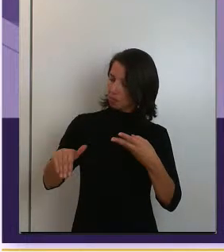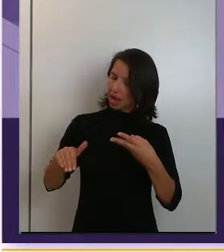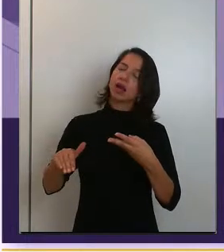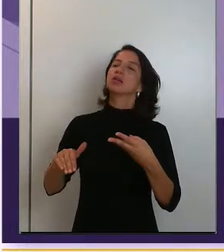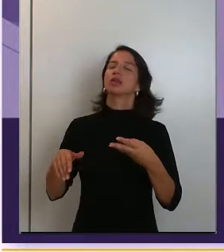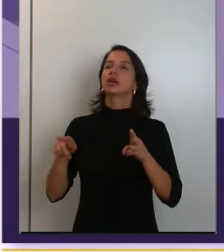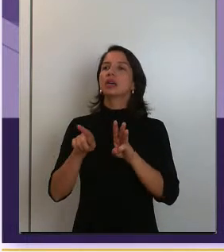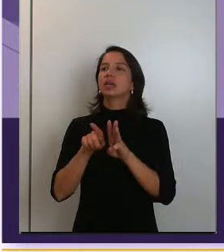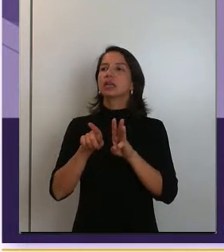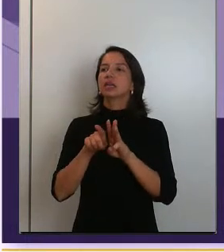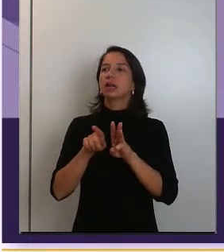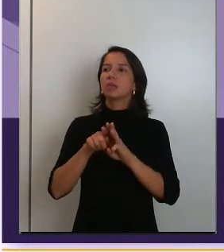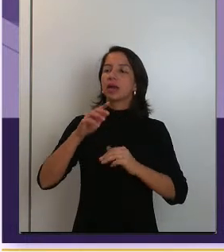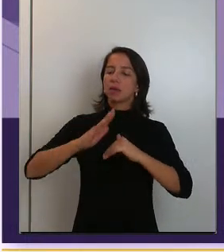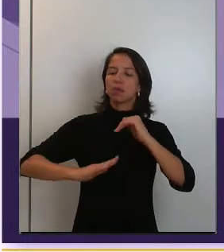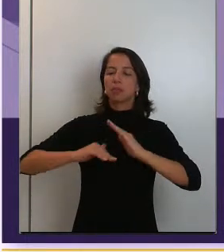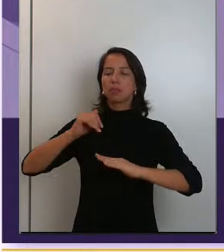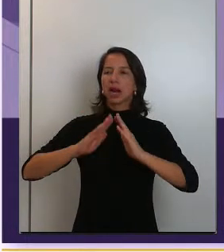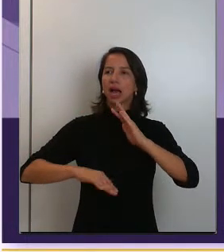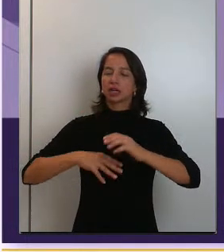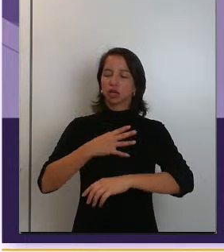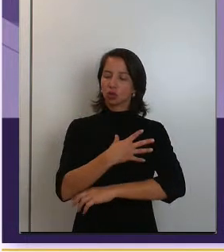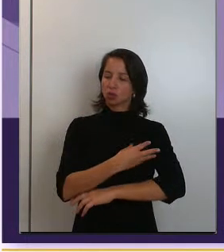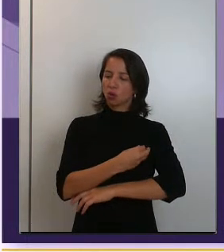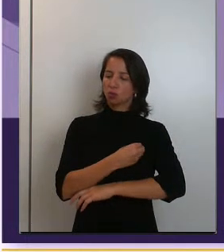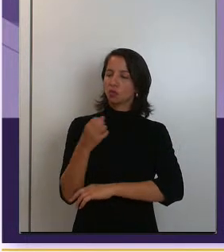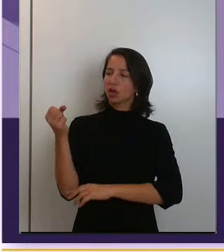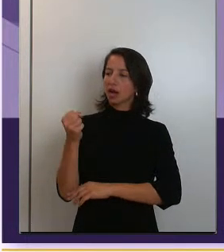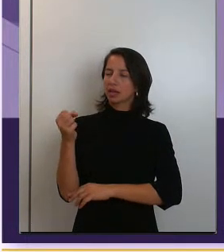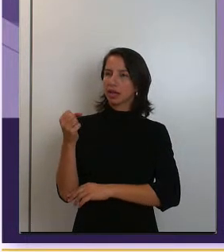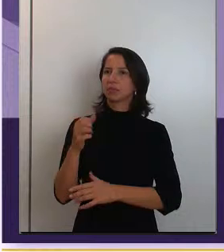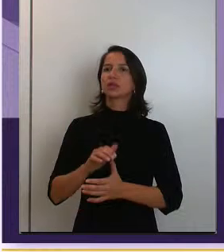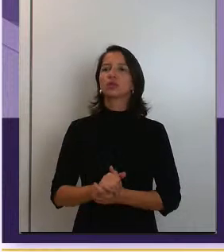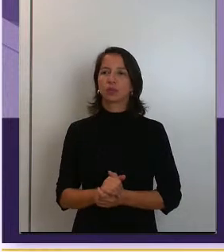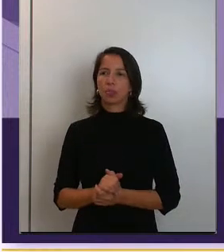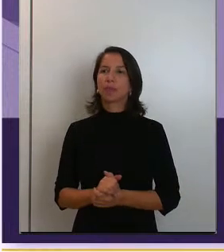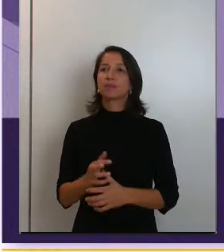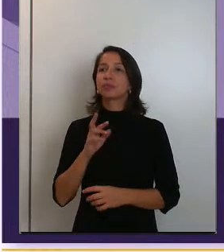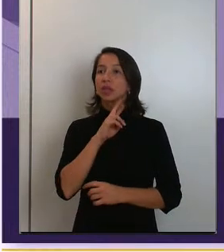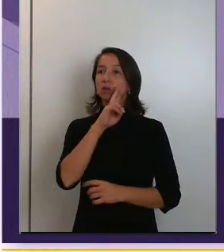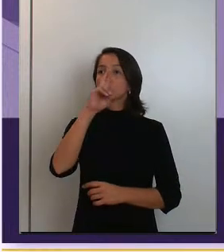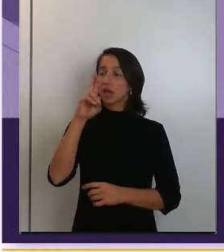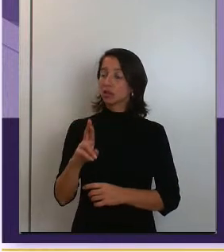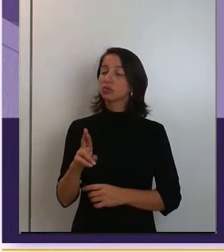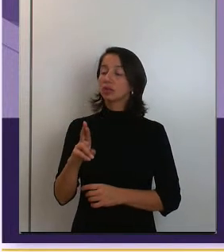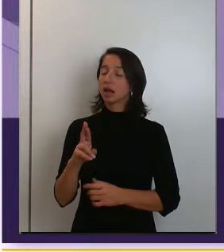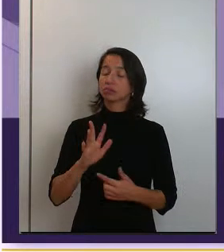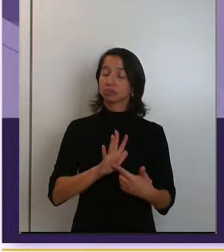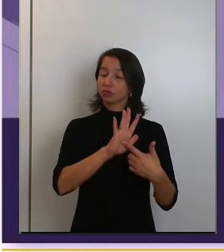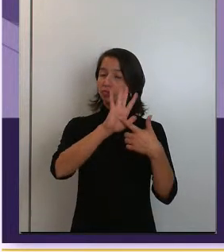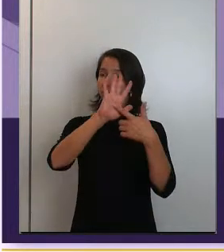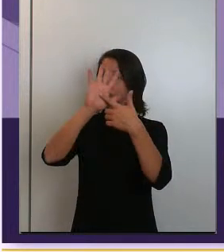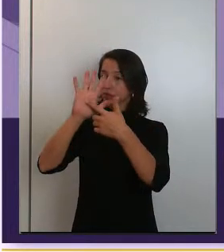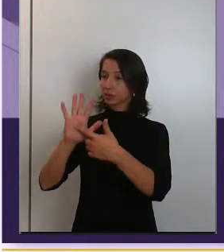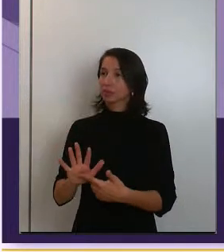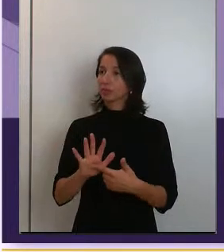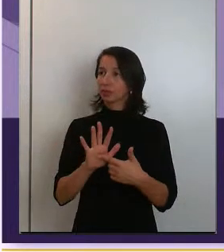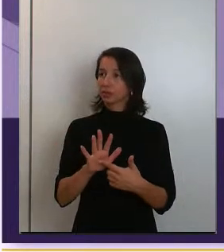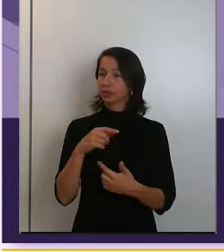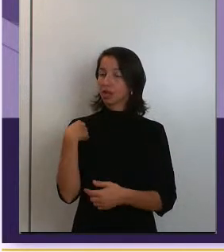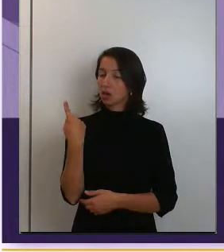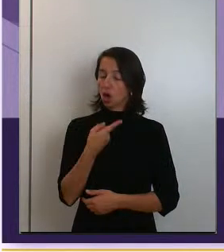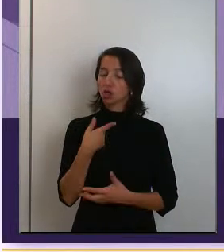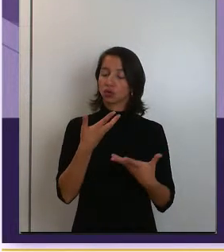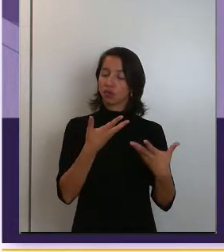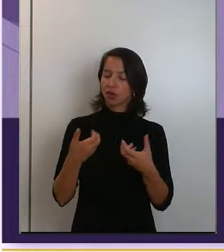práticas relacionadas ao aleitamento materno. Então, vamos aos resultados, e à medida que eu vou apresentando os resultados, a gente vai